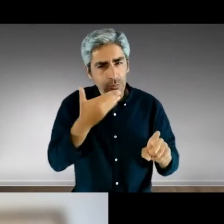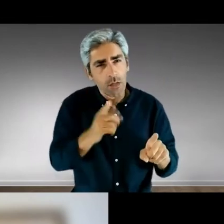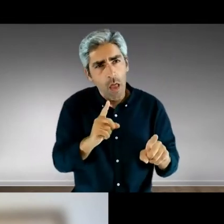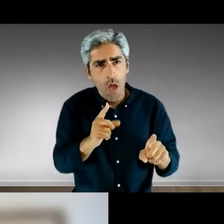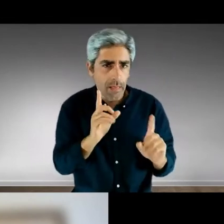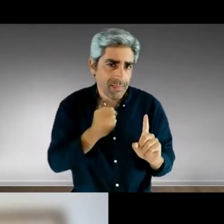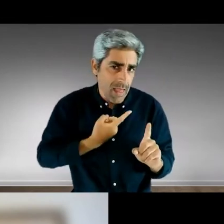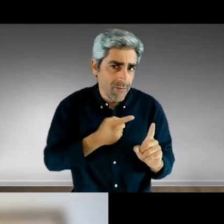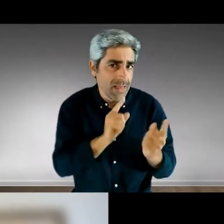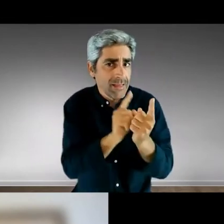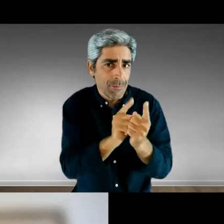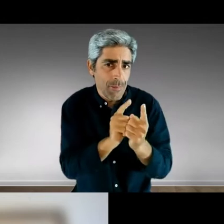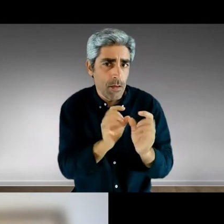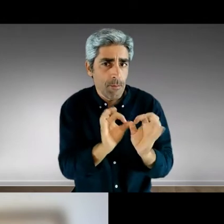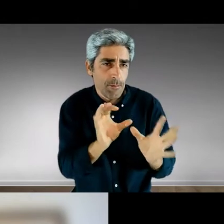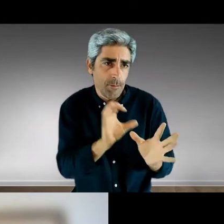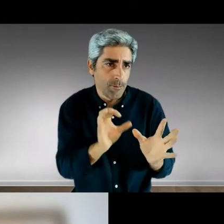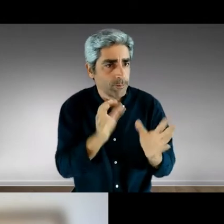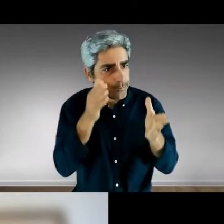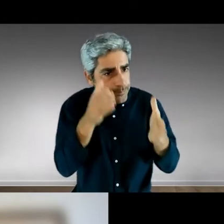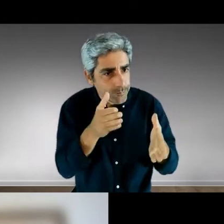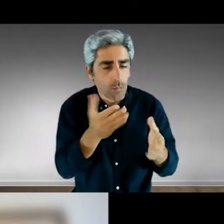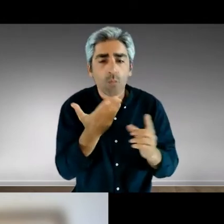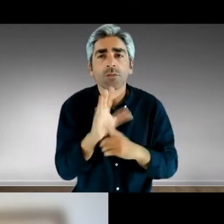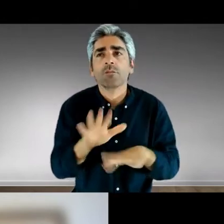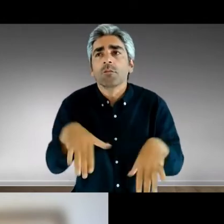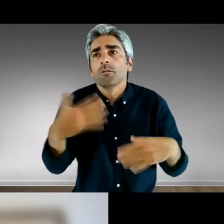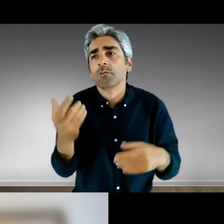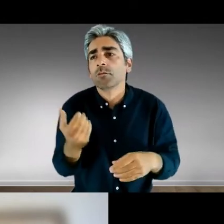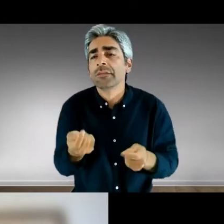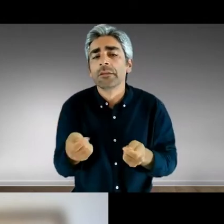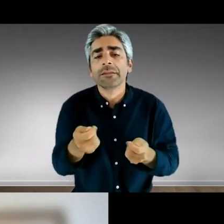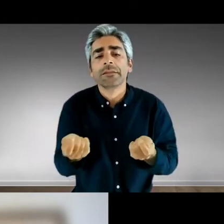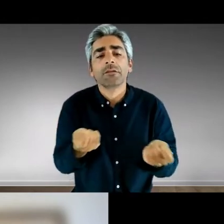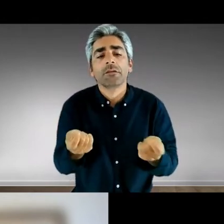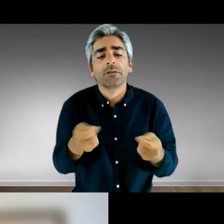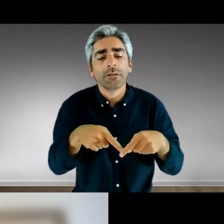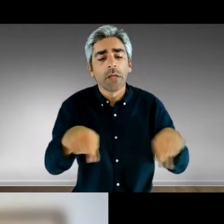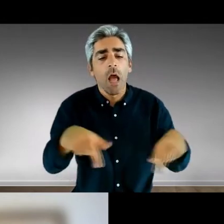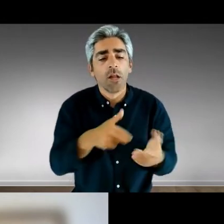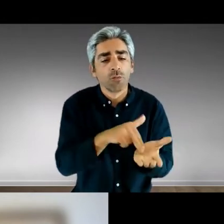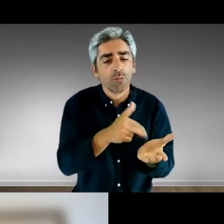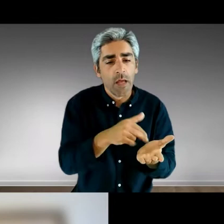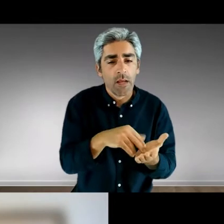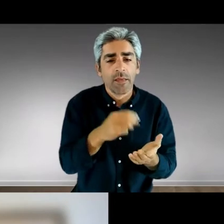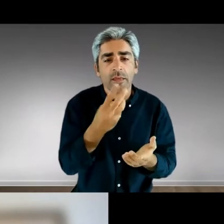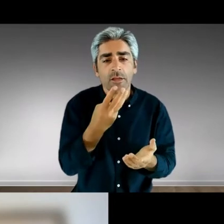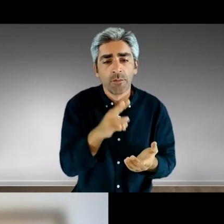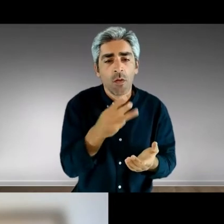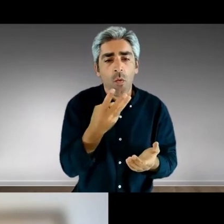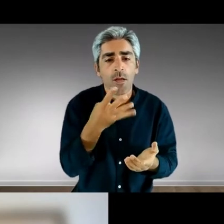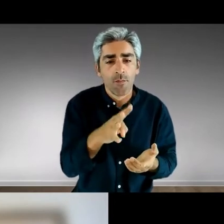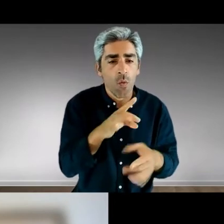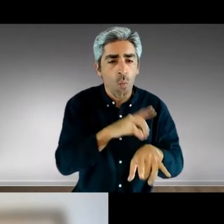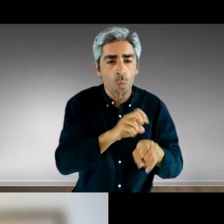falar de atendimento, ou por exemplo, será que se gerir uma sala de espera de um hospital com 3.000 ou 4.000 doentes